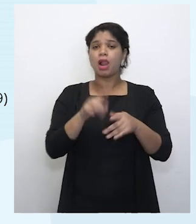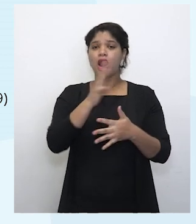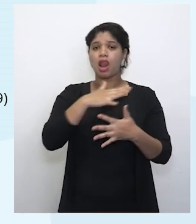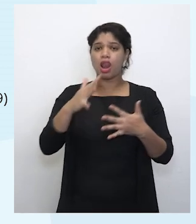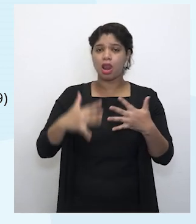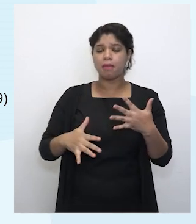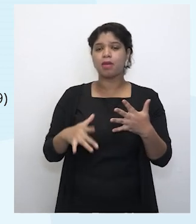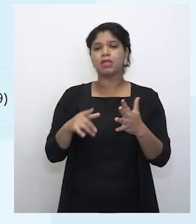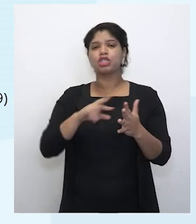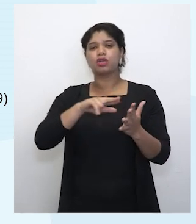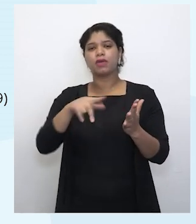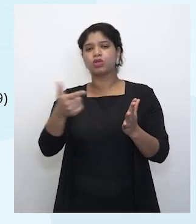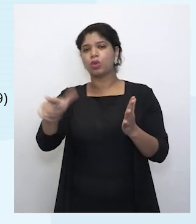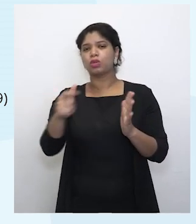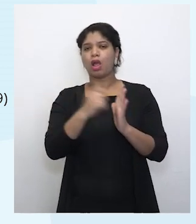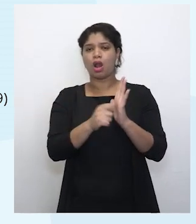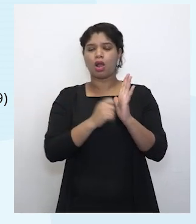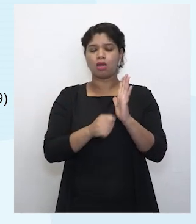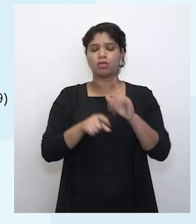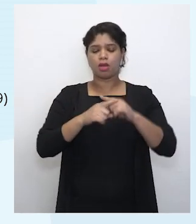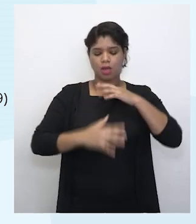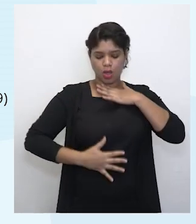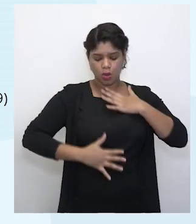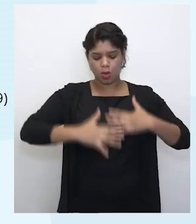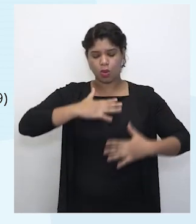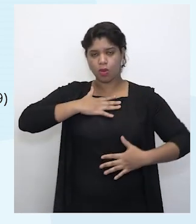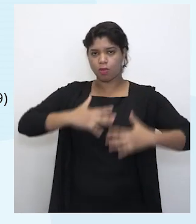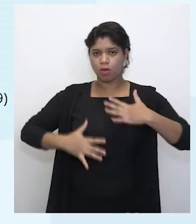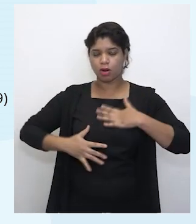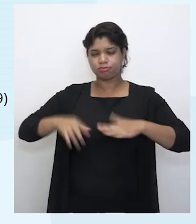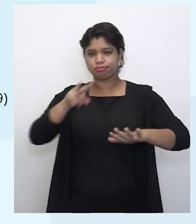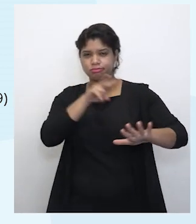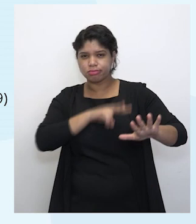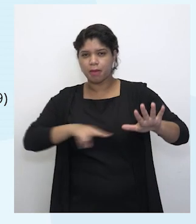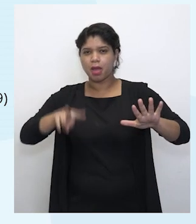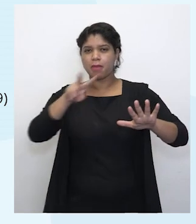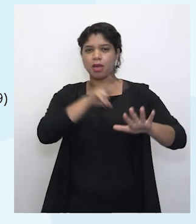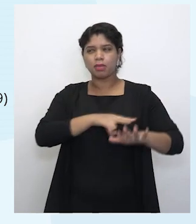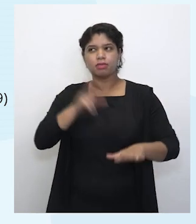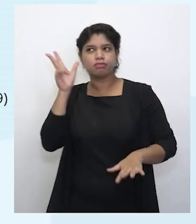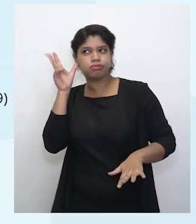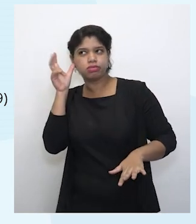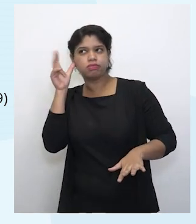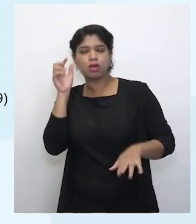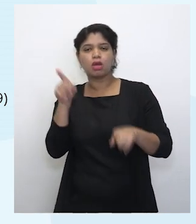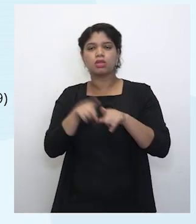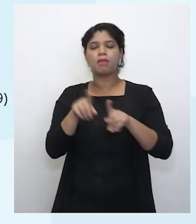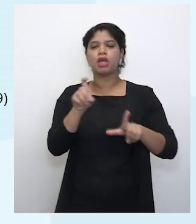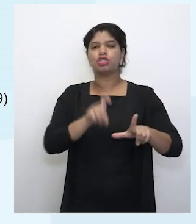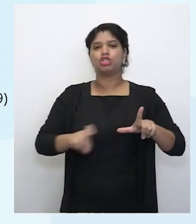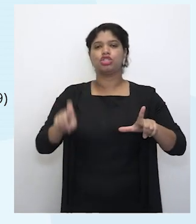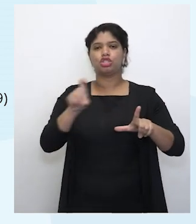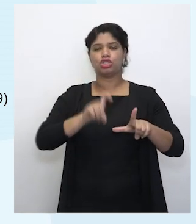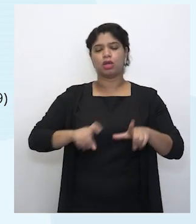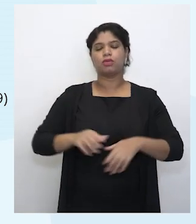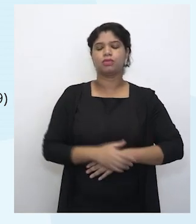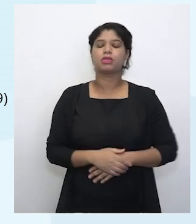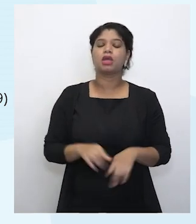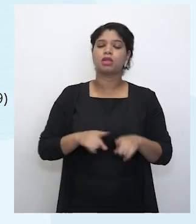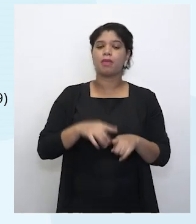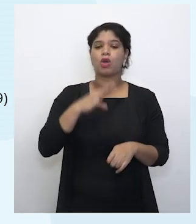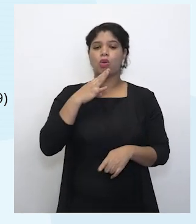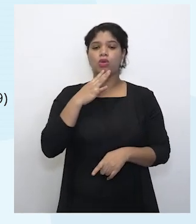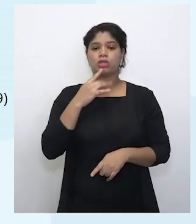as escritas, a corporal, a visual, a sonora e digital, bem como conhecimentos